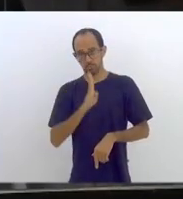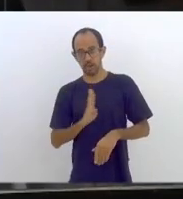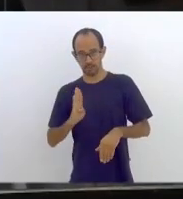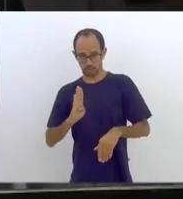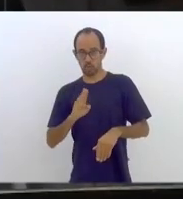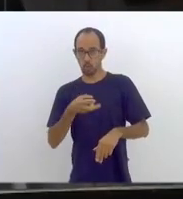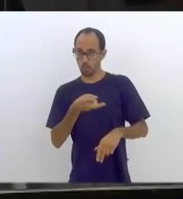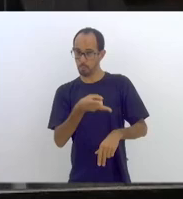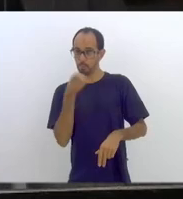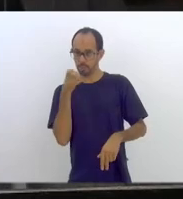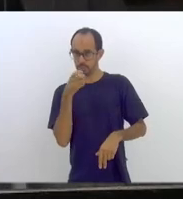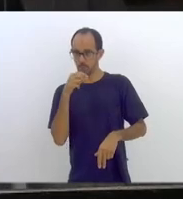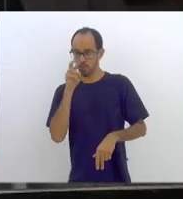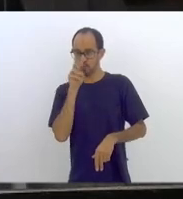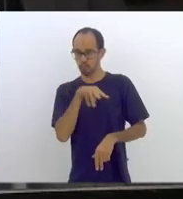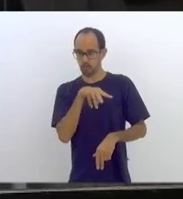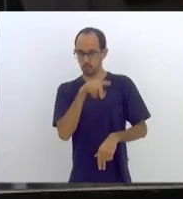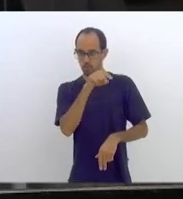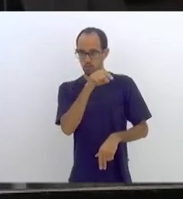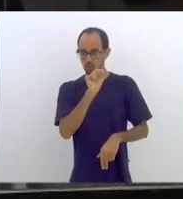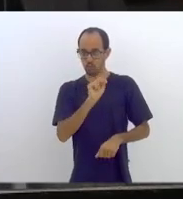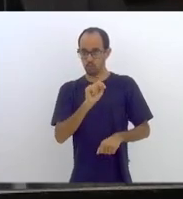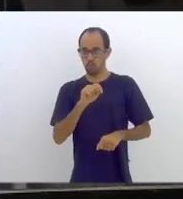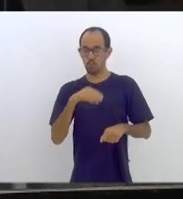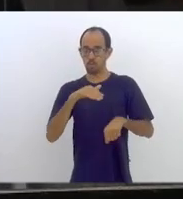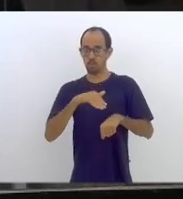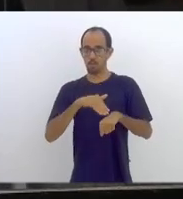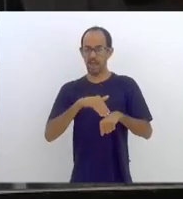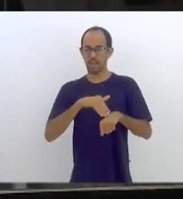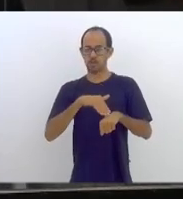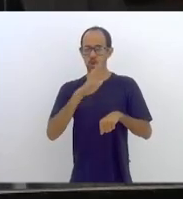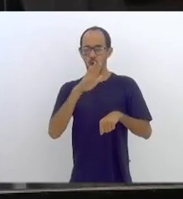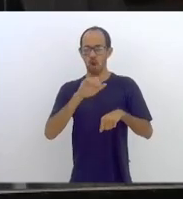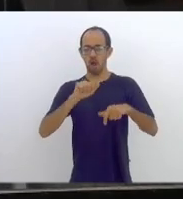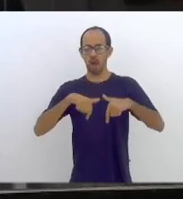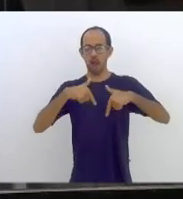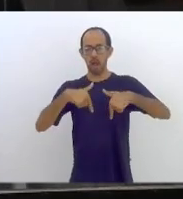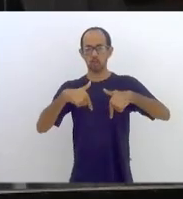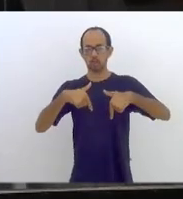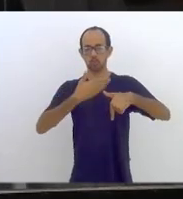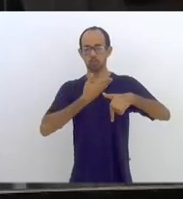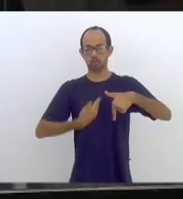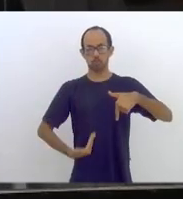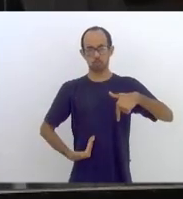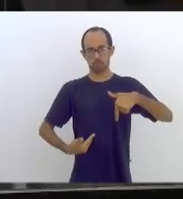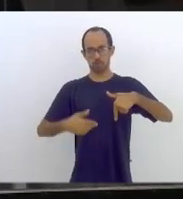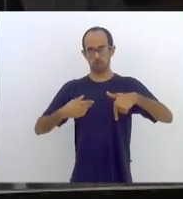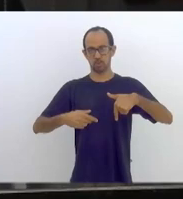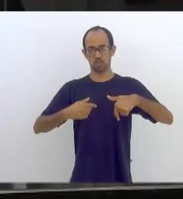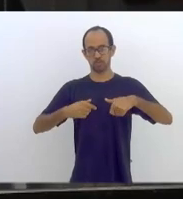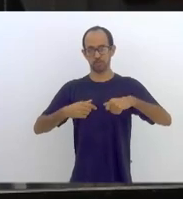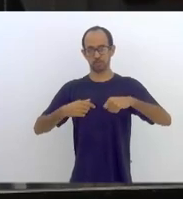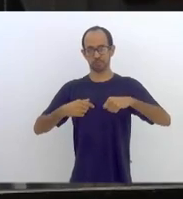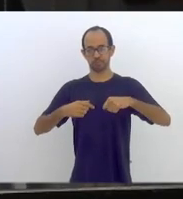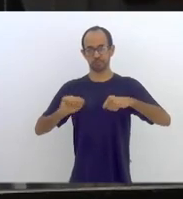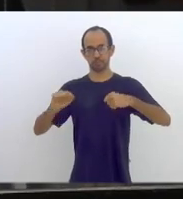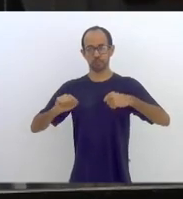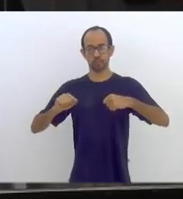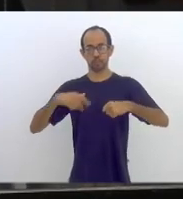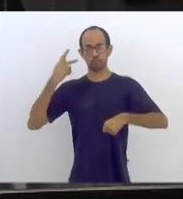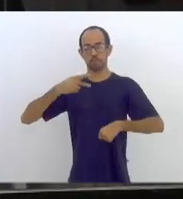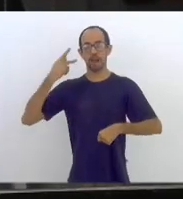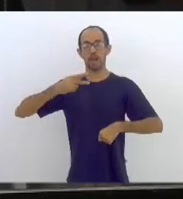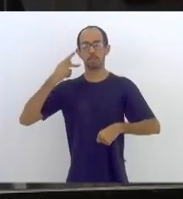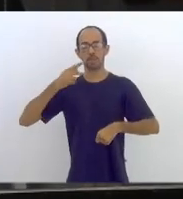pode assistir o maior ato público por parte do Parlamento Federal de defesa